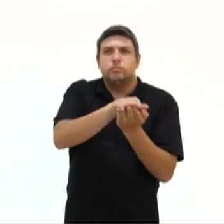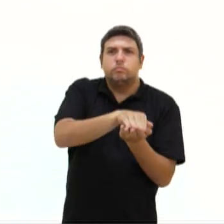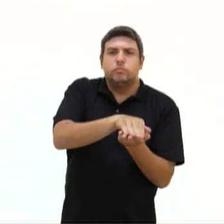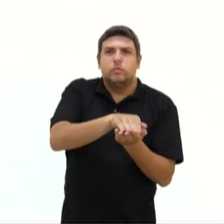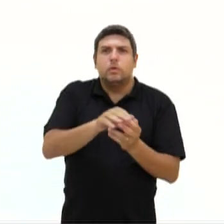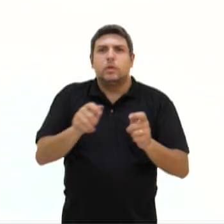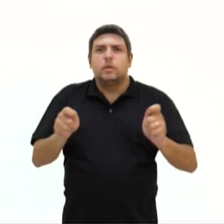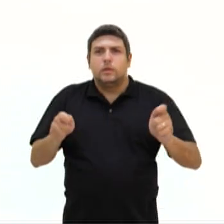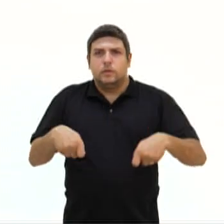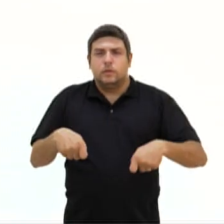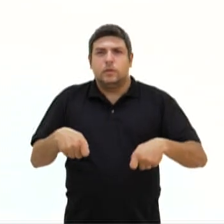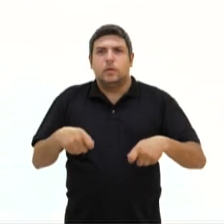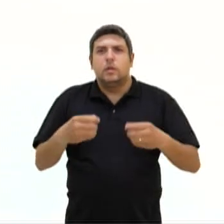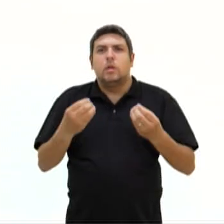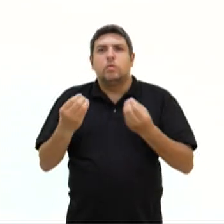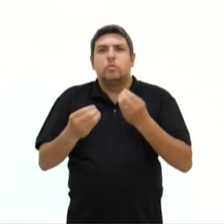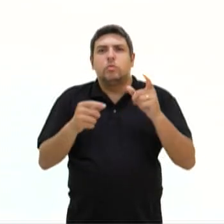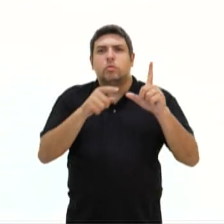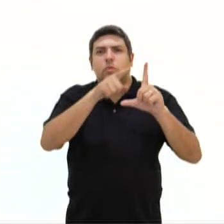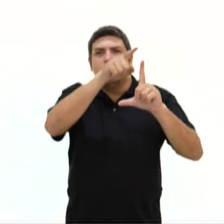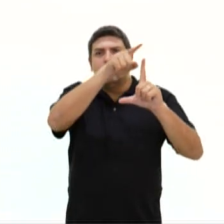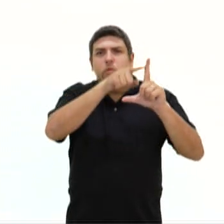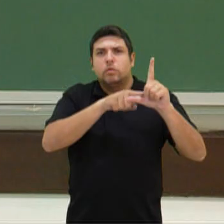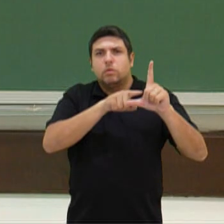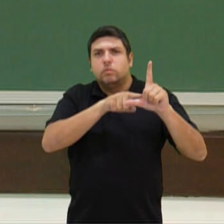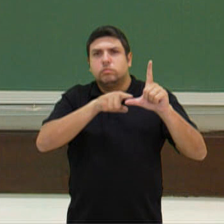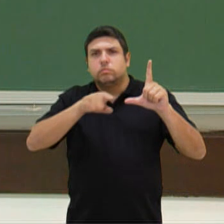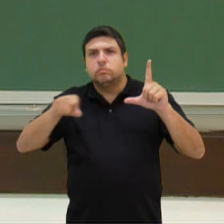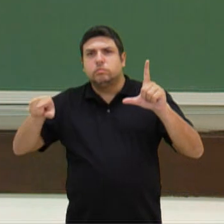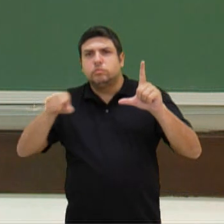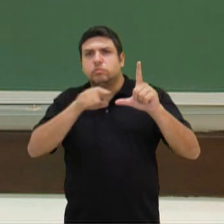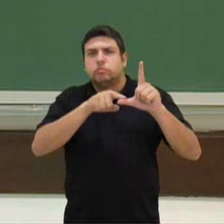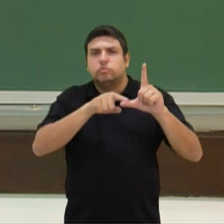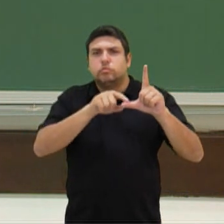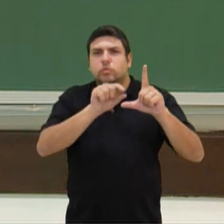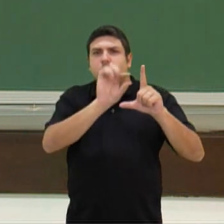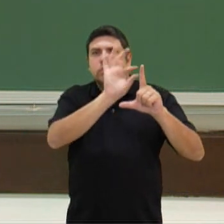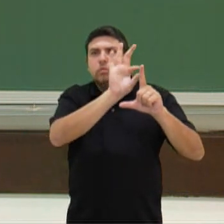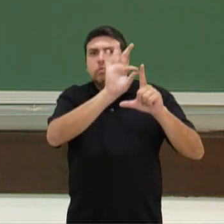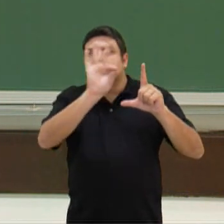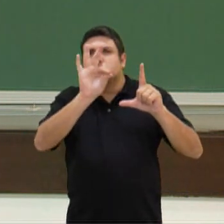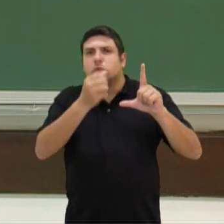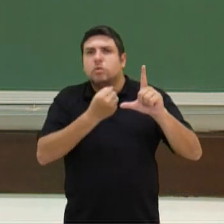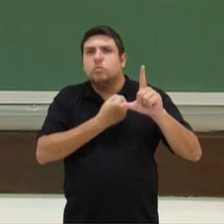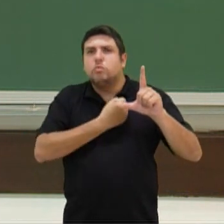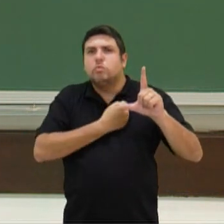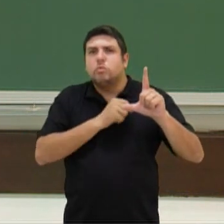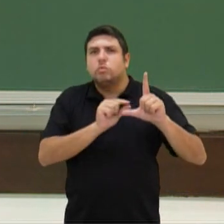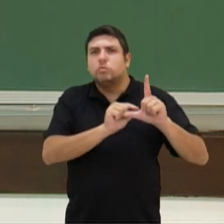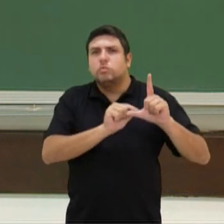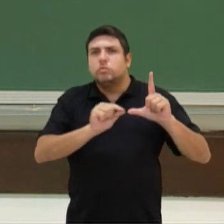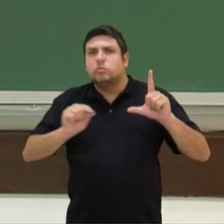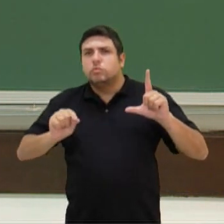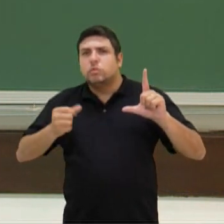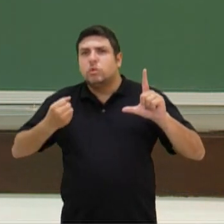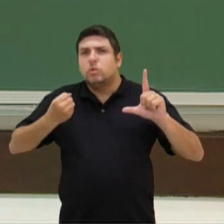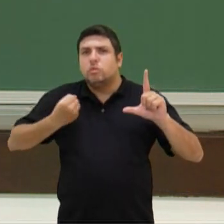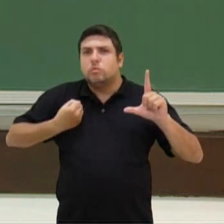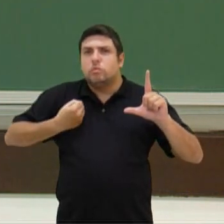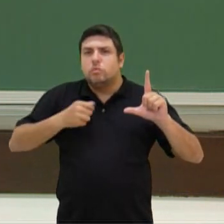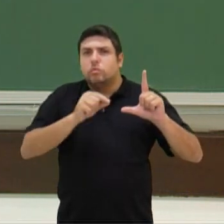as coordenadas e obtendo eixos de simetria nelas. Então, usando as coordenadas fornecidas